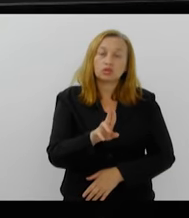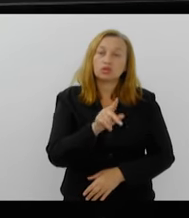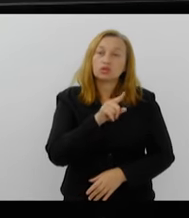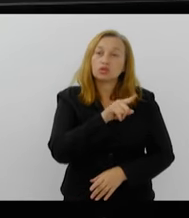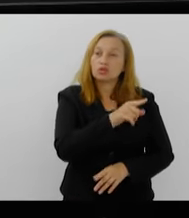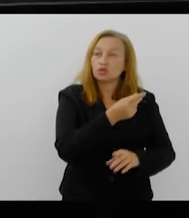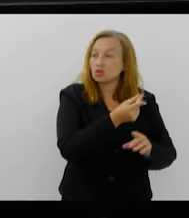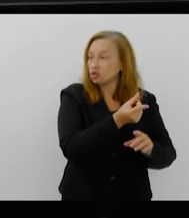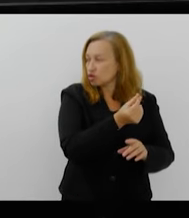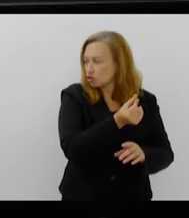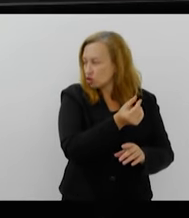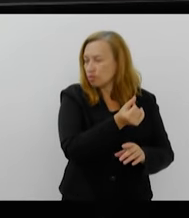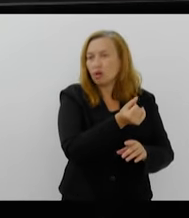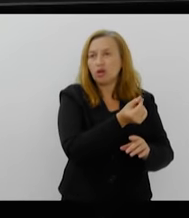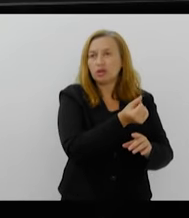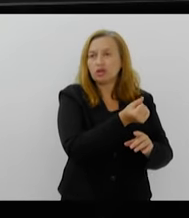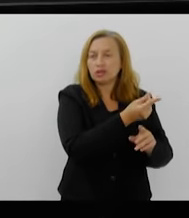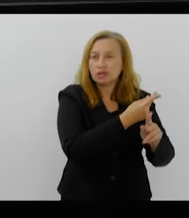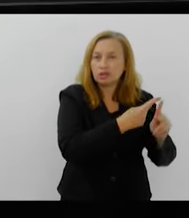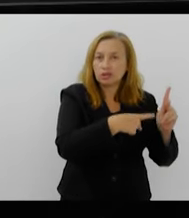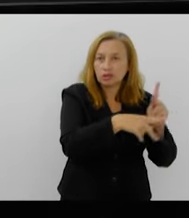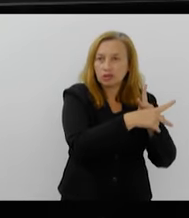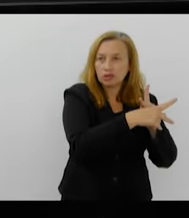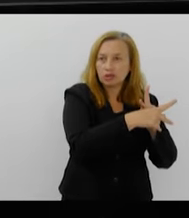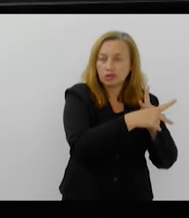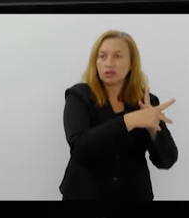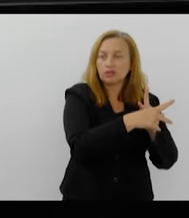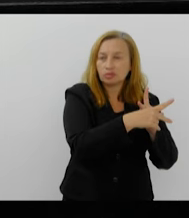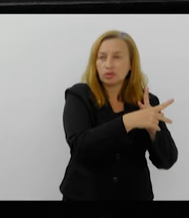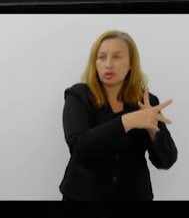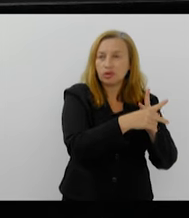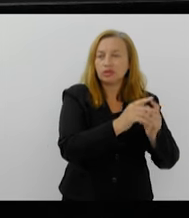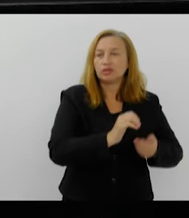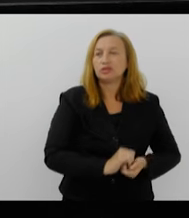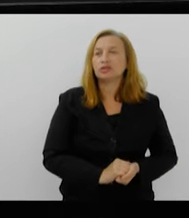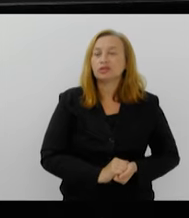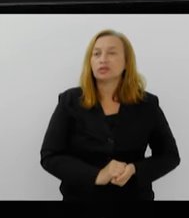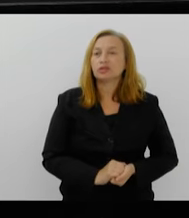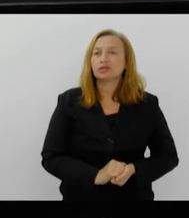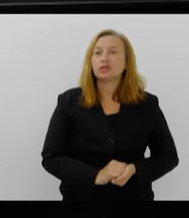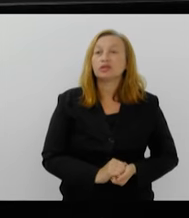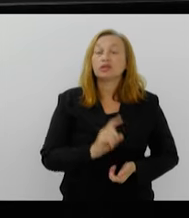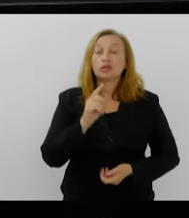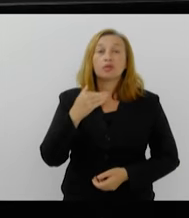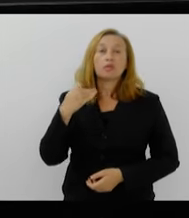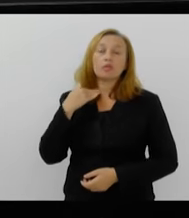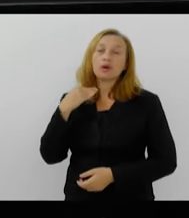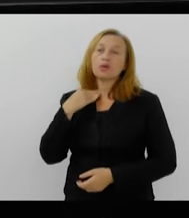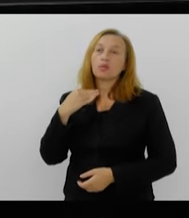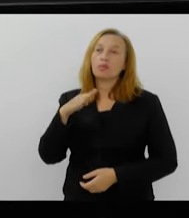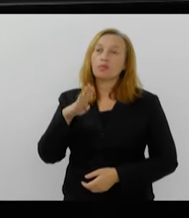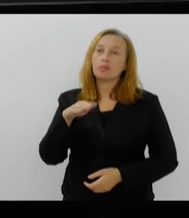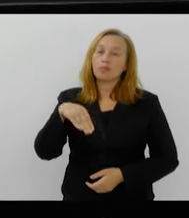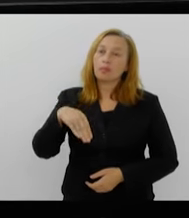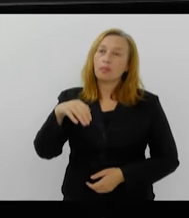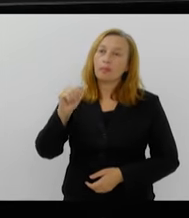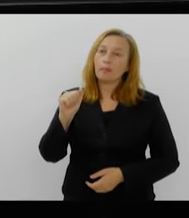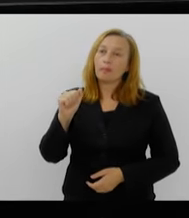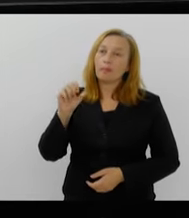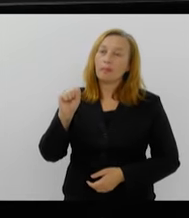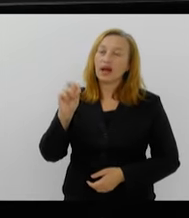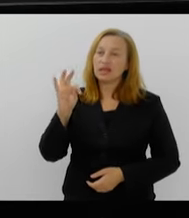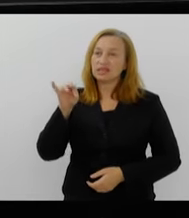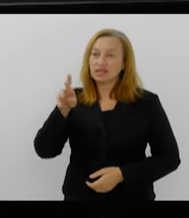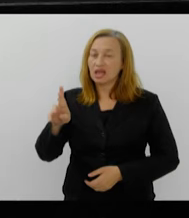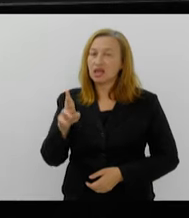patrimônio financeiro do Rio Previdência com o Banco Master, que é um banco que não tem